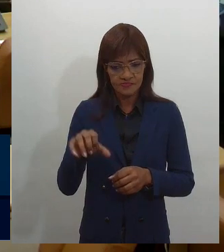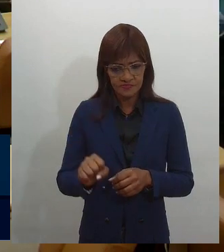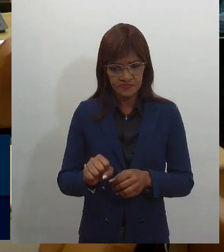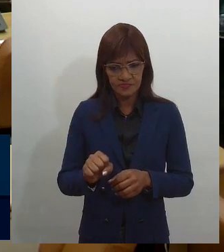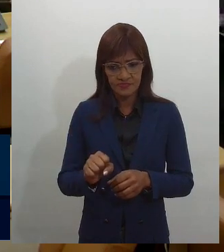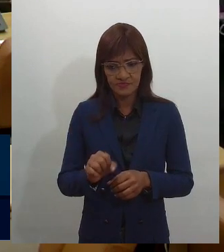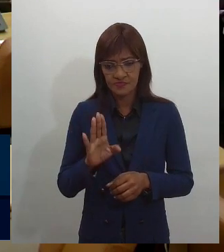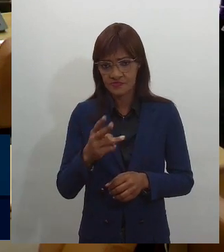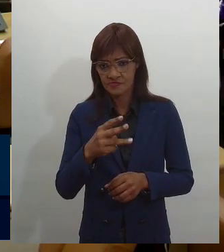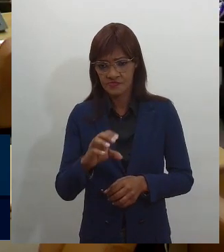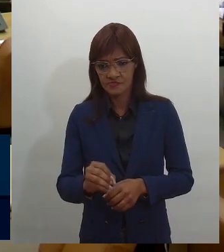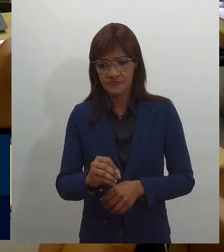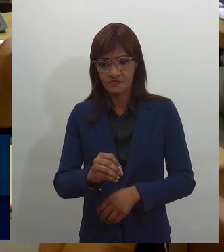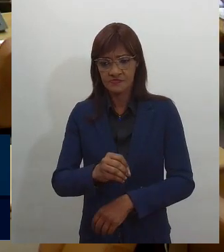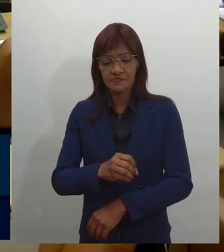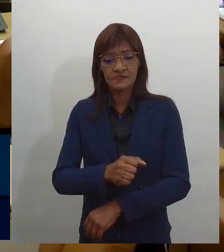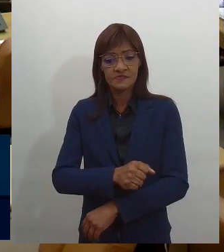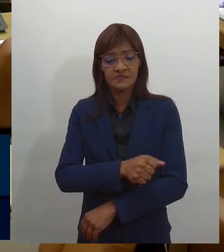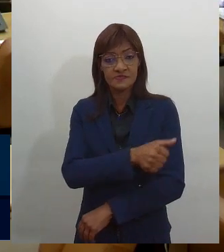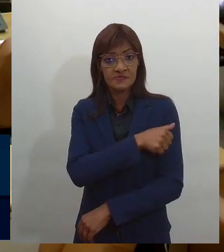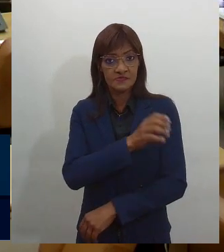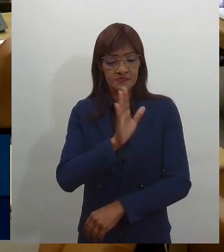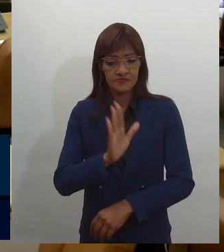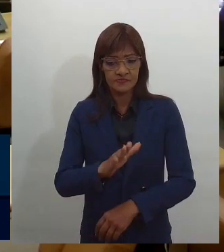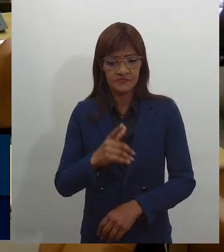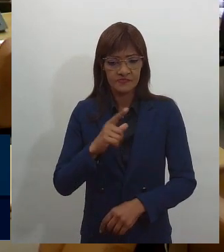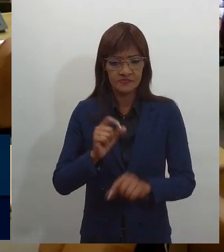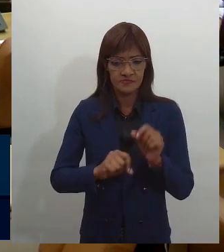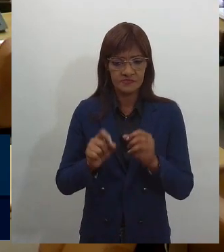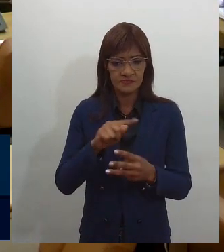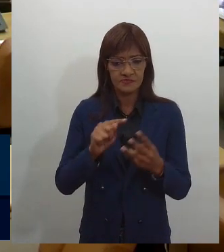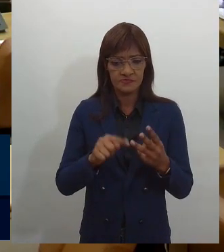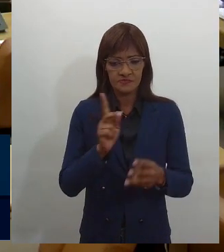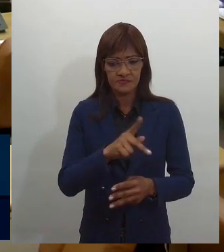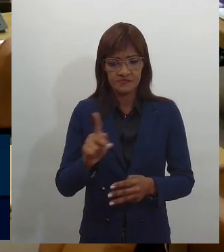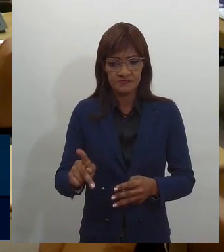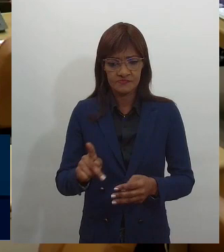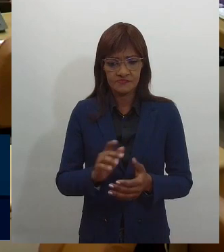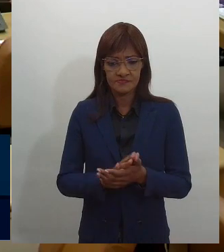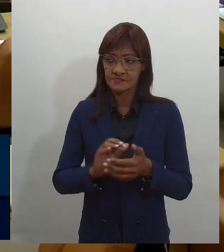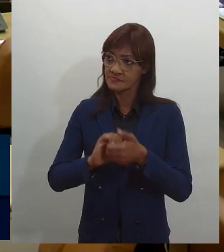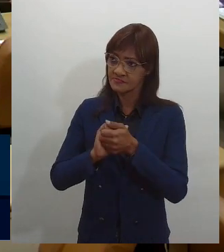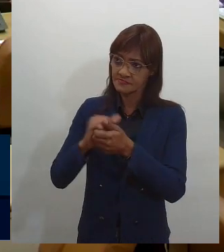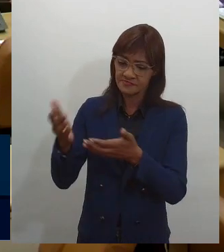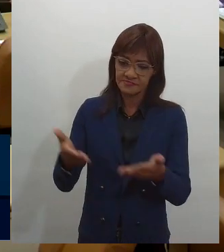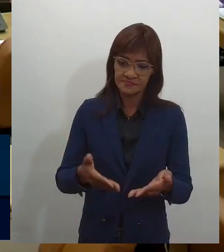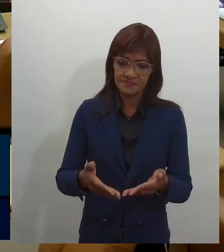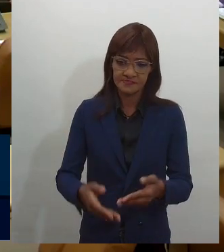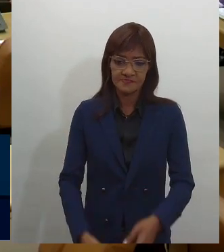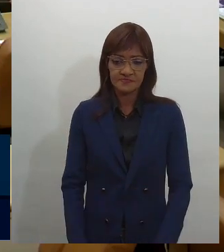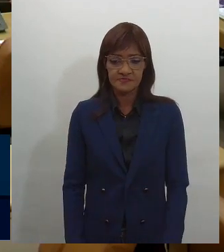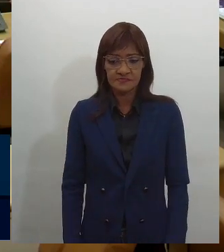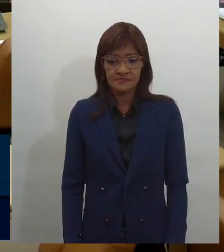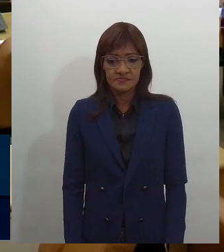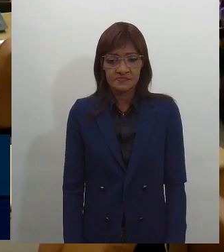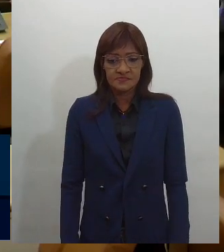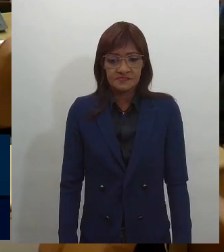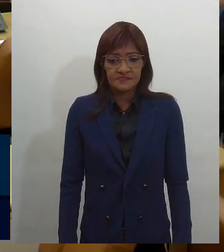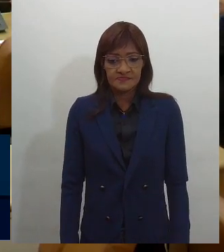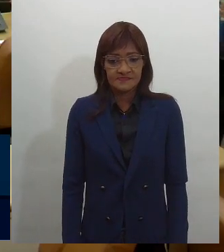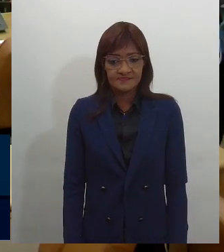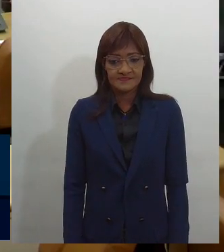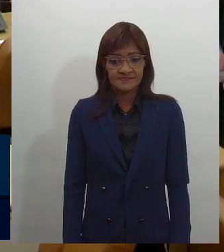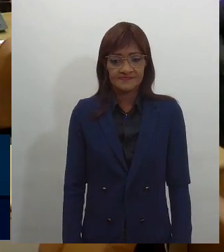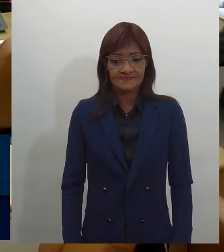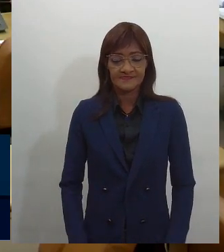Francisco, Otavana e Avilã. Falei certo o nome dos professores? Alilã. Sejam bem-vindos à Assembleia Legislativa e à Casa